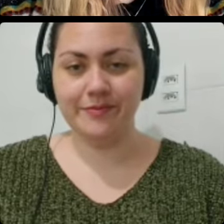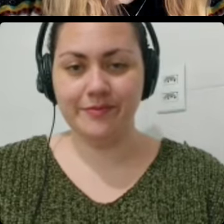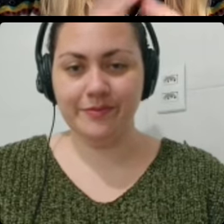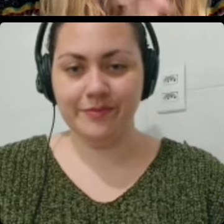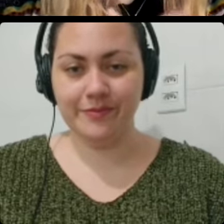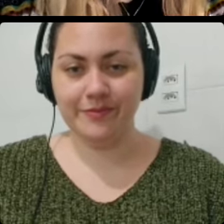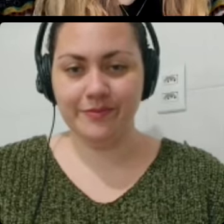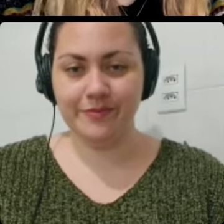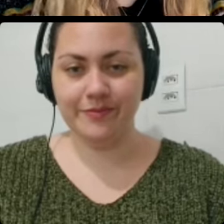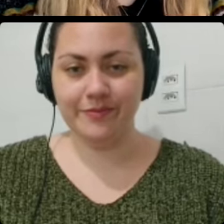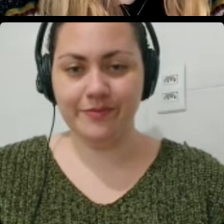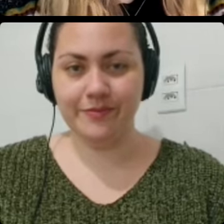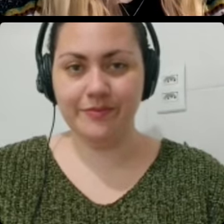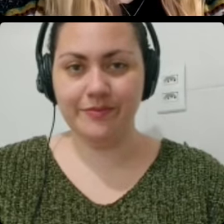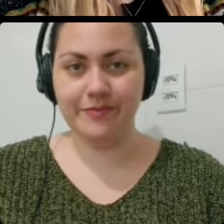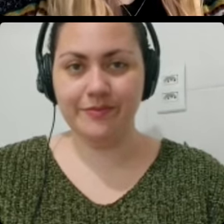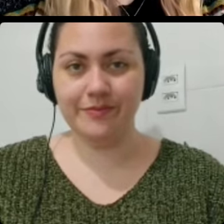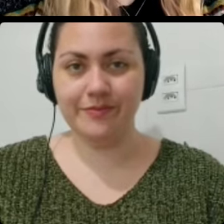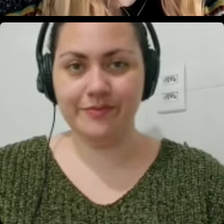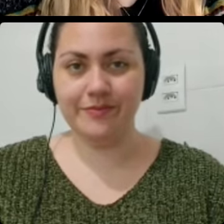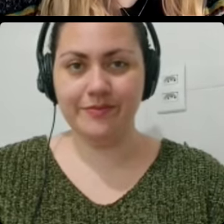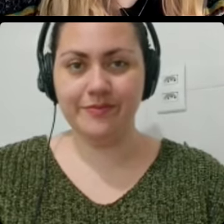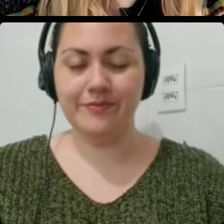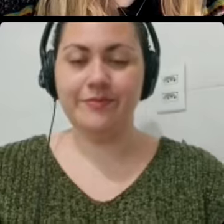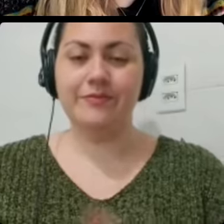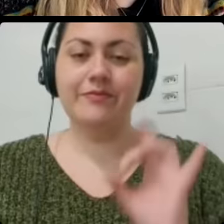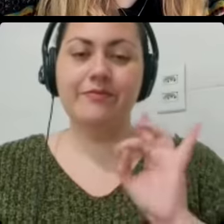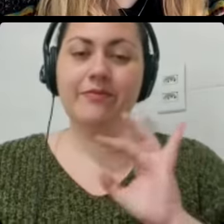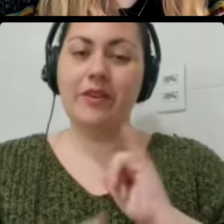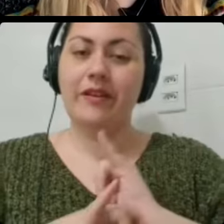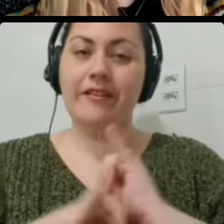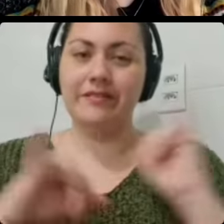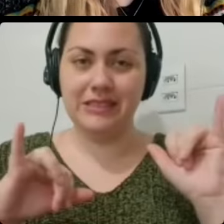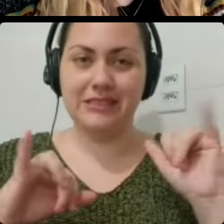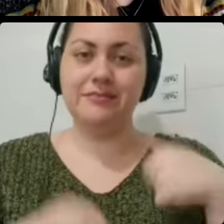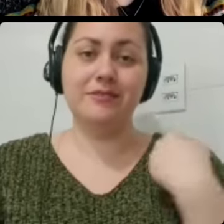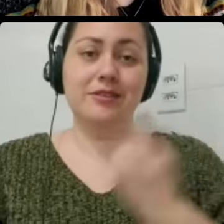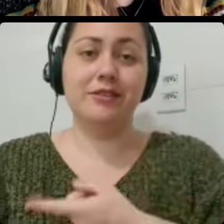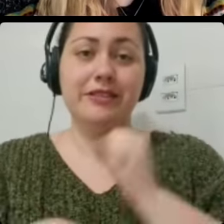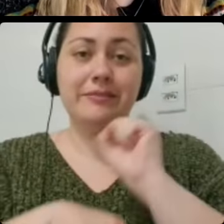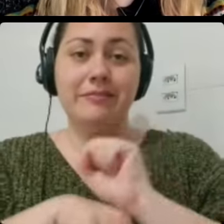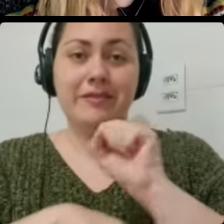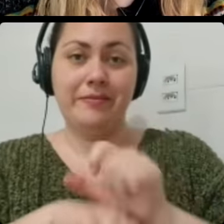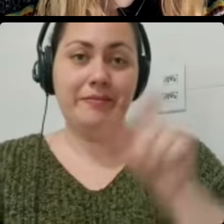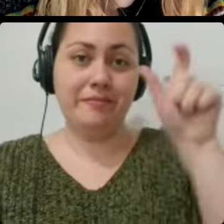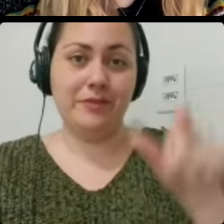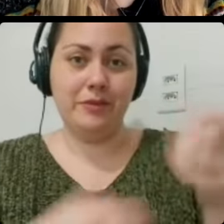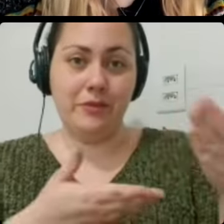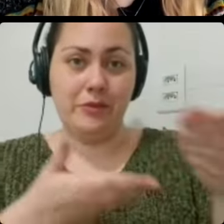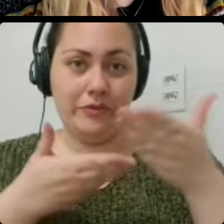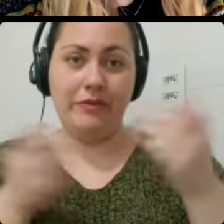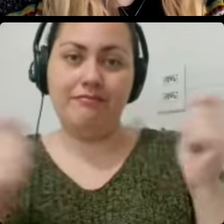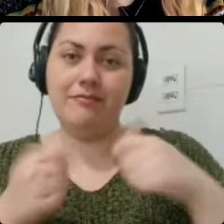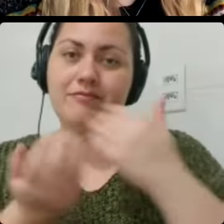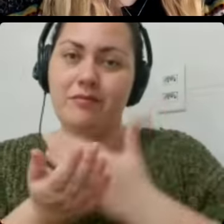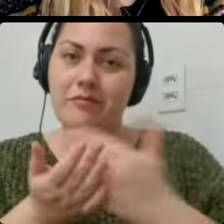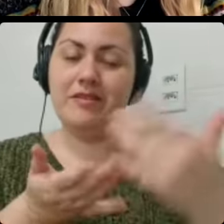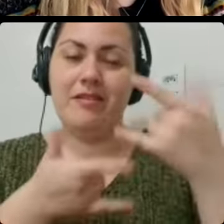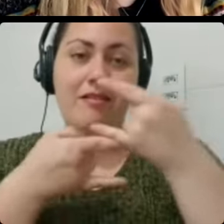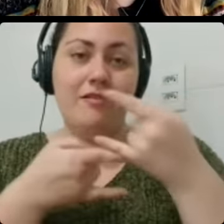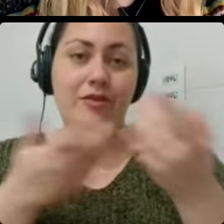Então, só para reiterar, estamos aguardando o nosso convidado para poder começar a live de hoje, que o tema é o